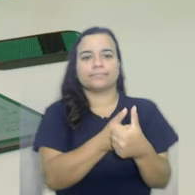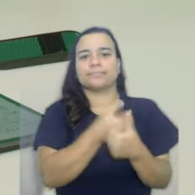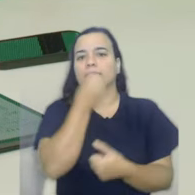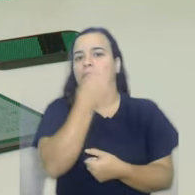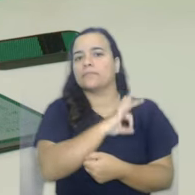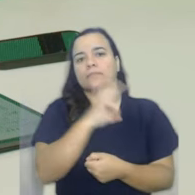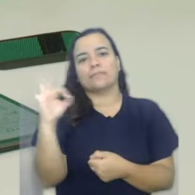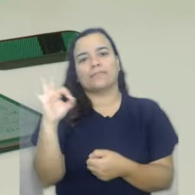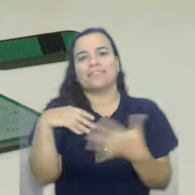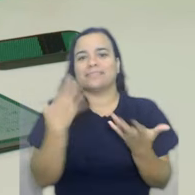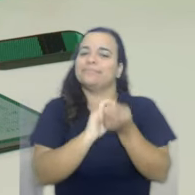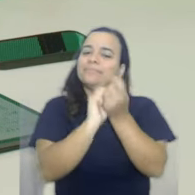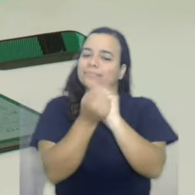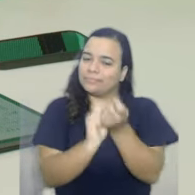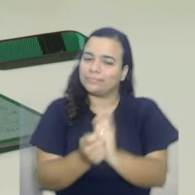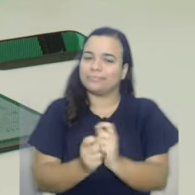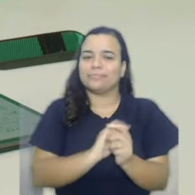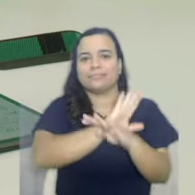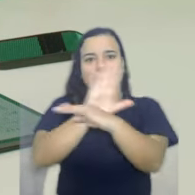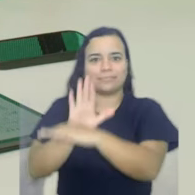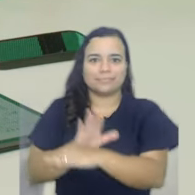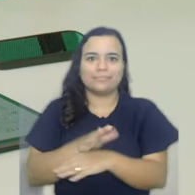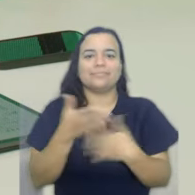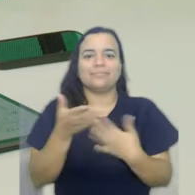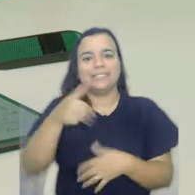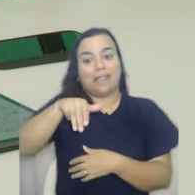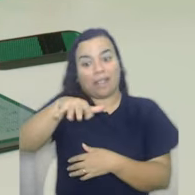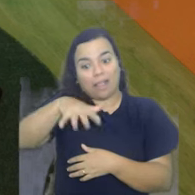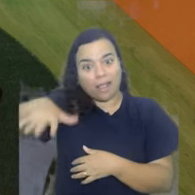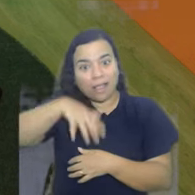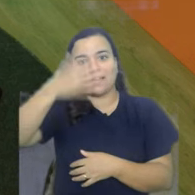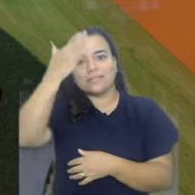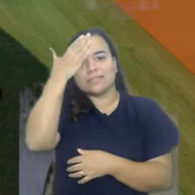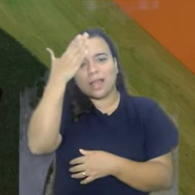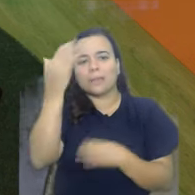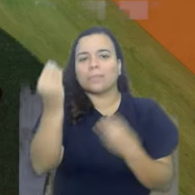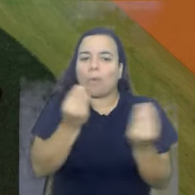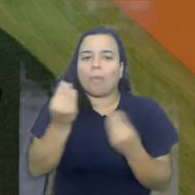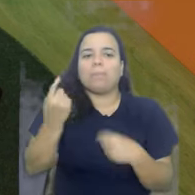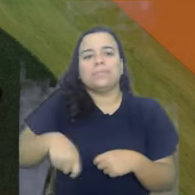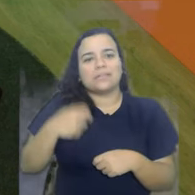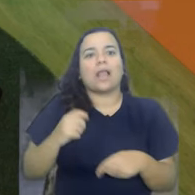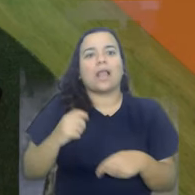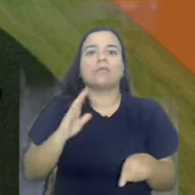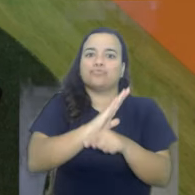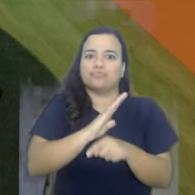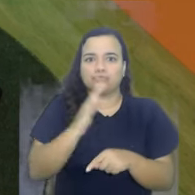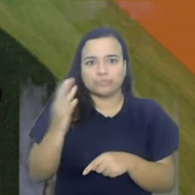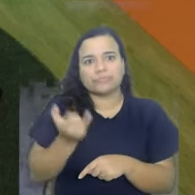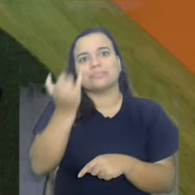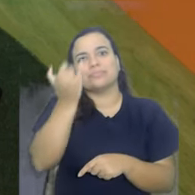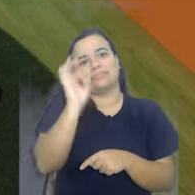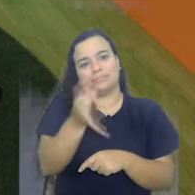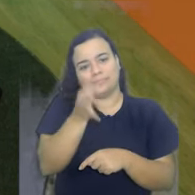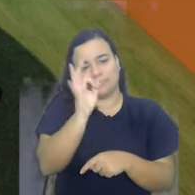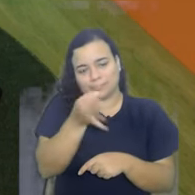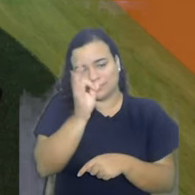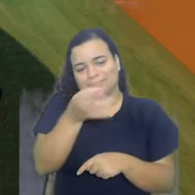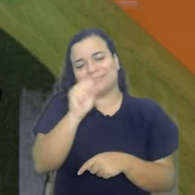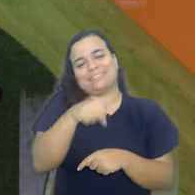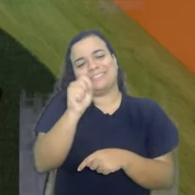assim são transformações V vai aparecendo necess Campo sabe como isso é necessário hein sim a onde tá a